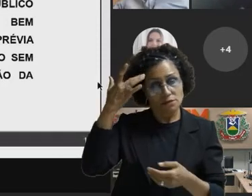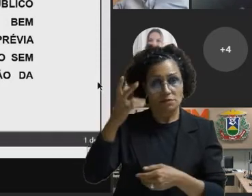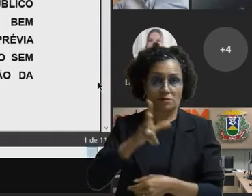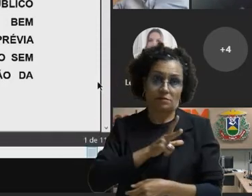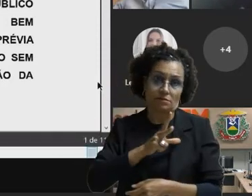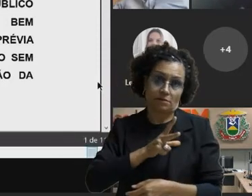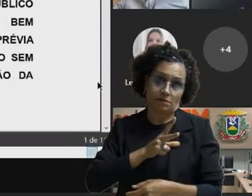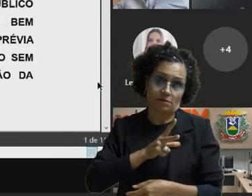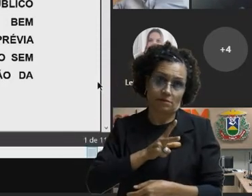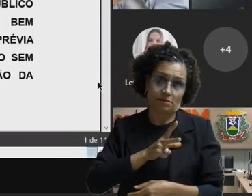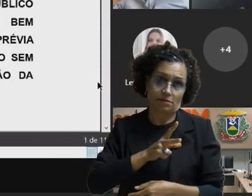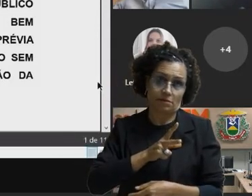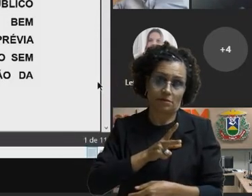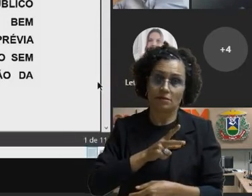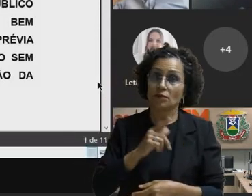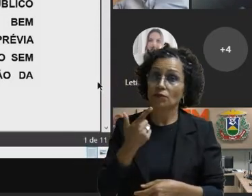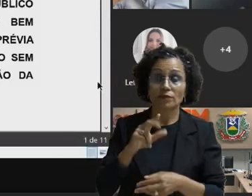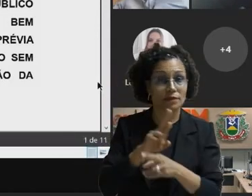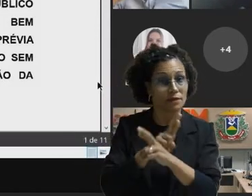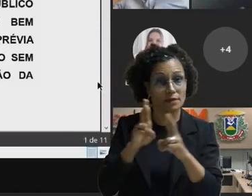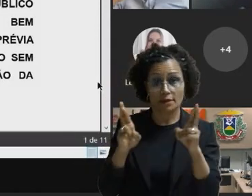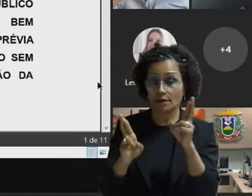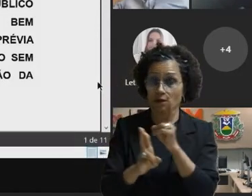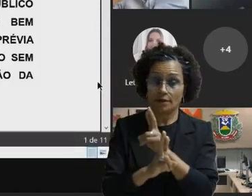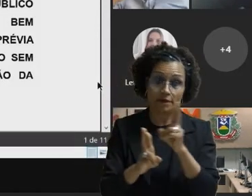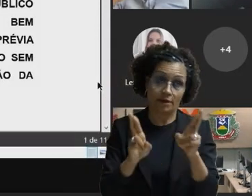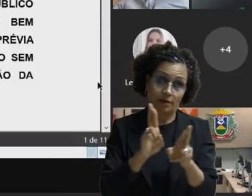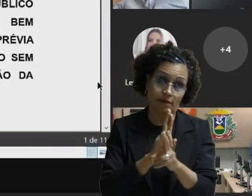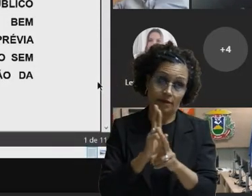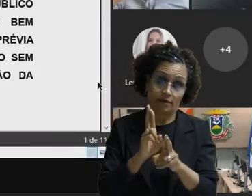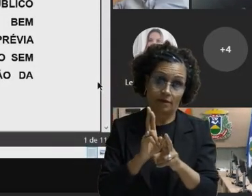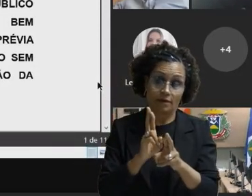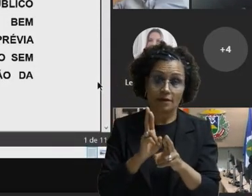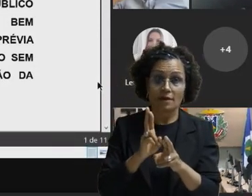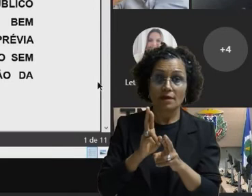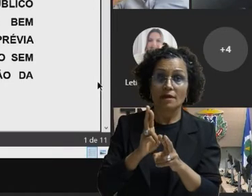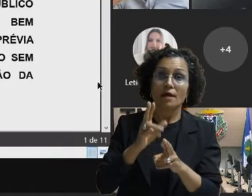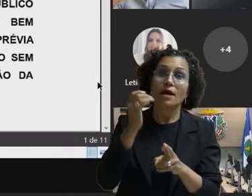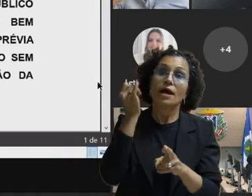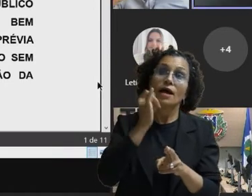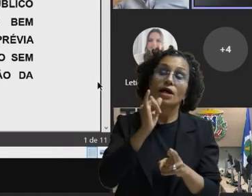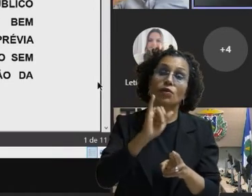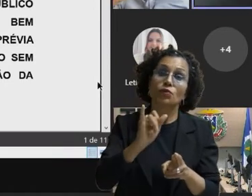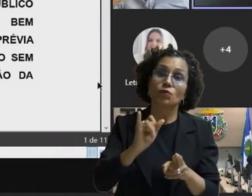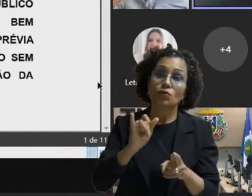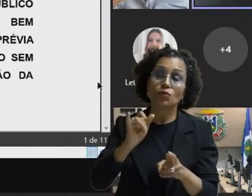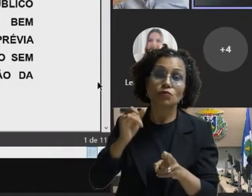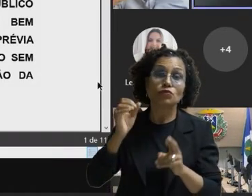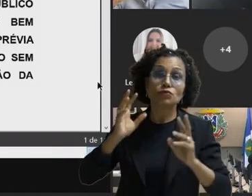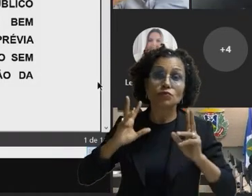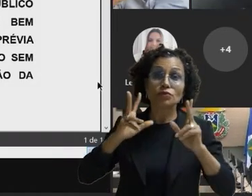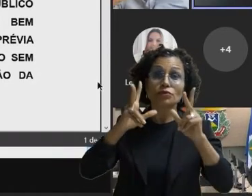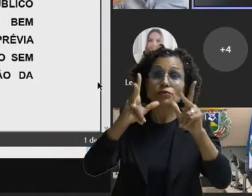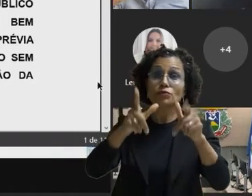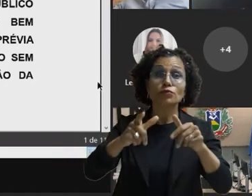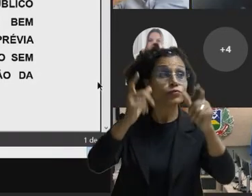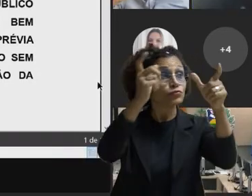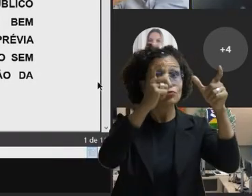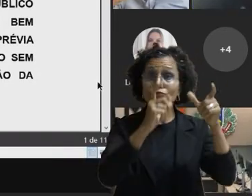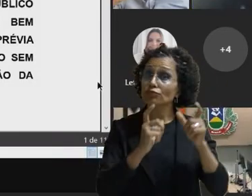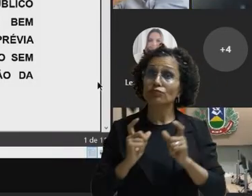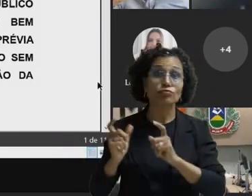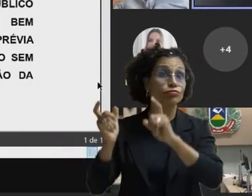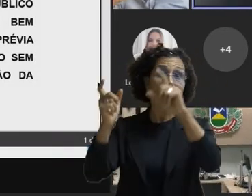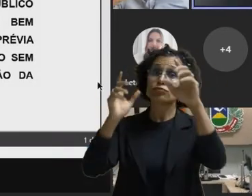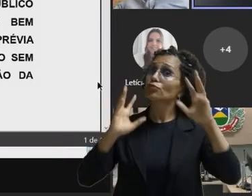O fato de estar distante, a Luz para Todos foi em lugares distantes, em todos os lugares.